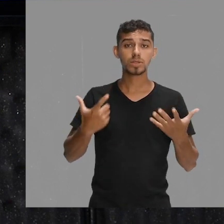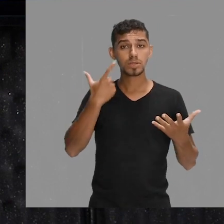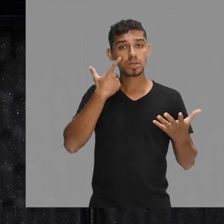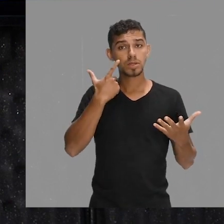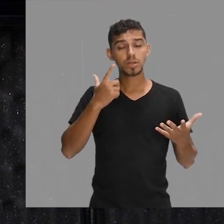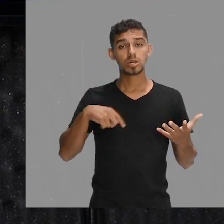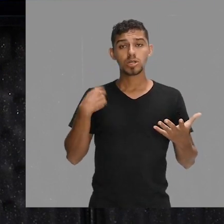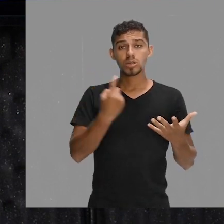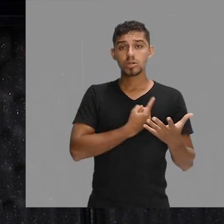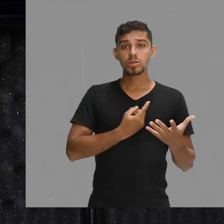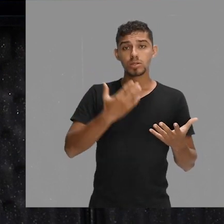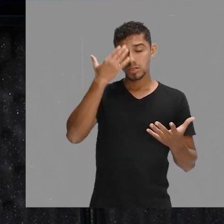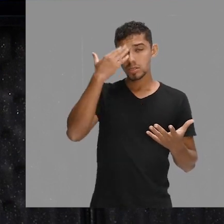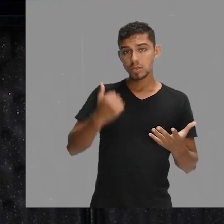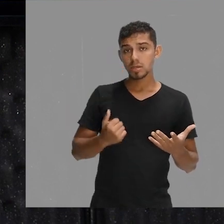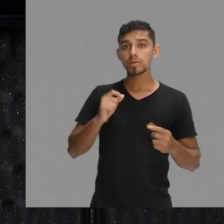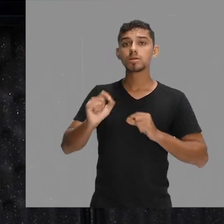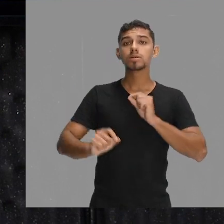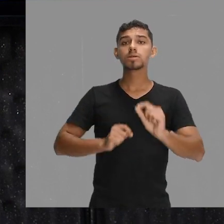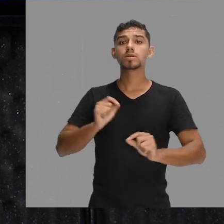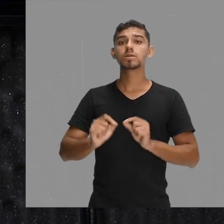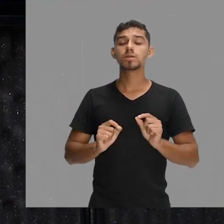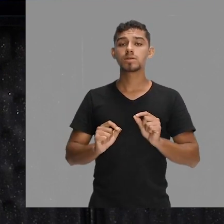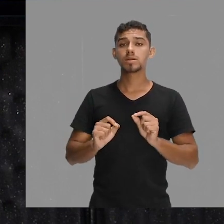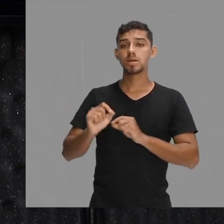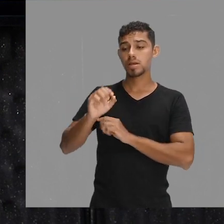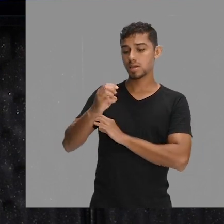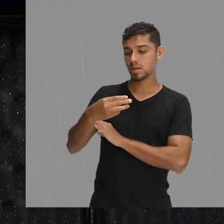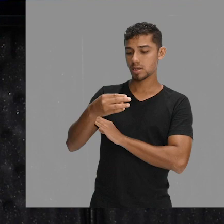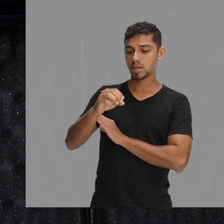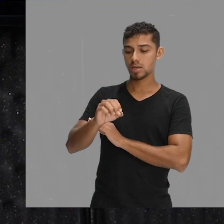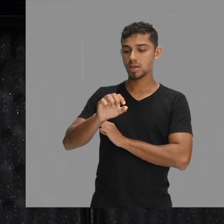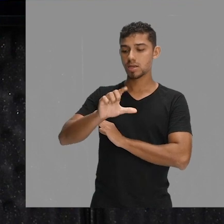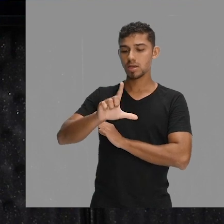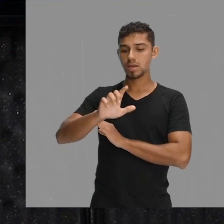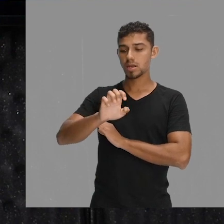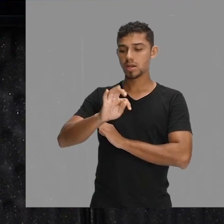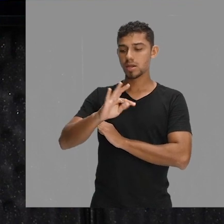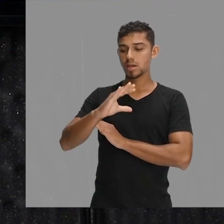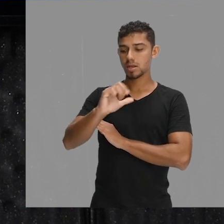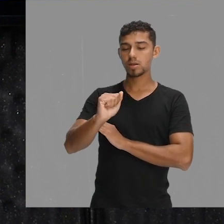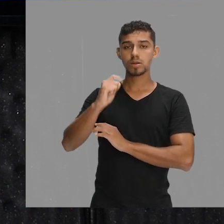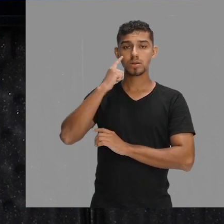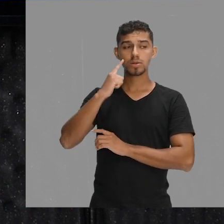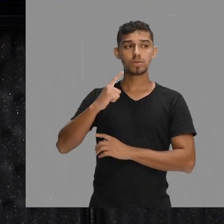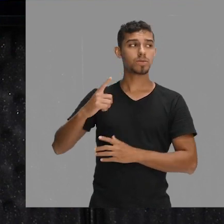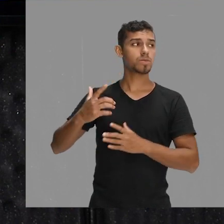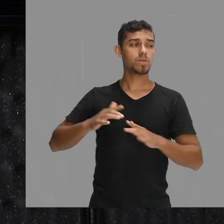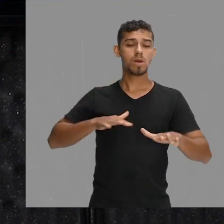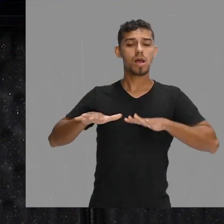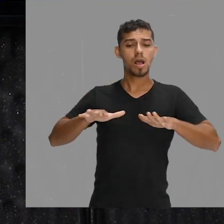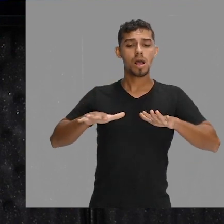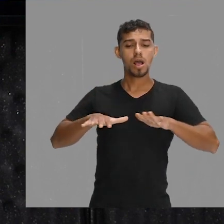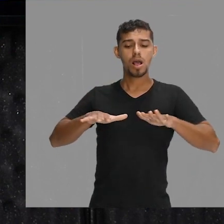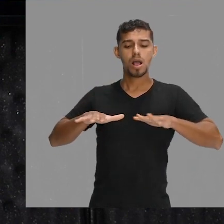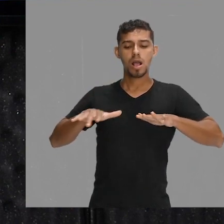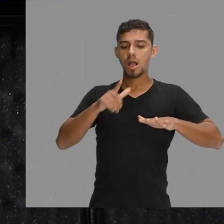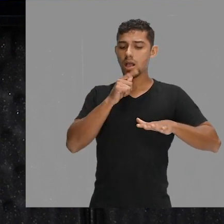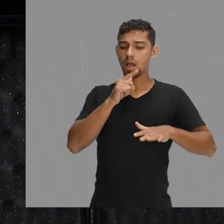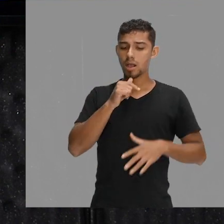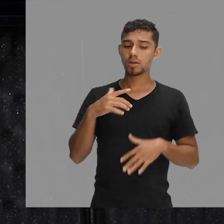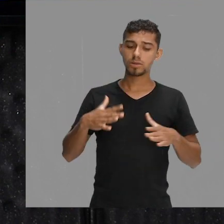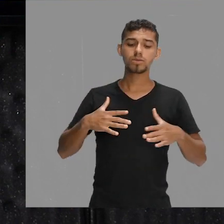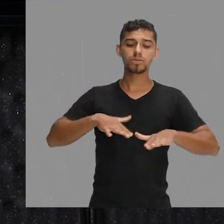nós sabemos que as moléculas de água elas sofrem agitação, elas não estão paradas, elas estão